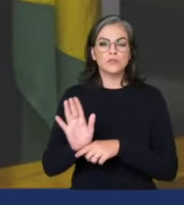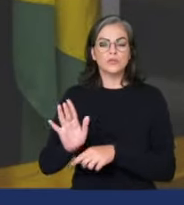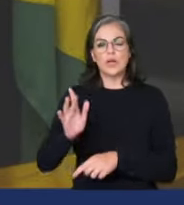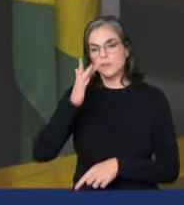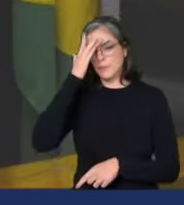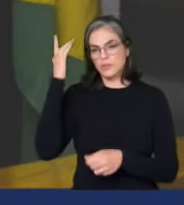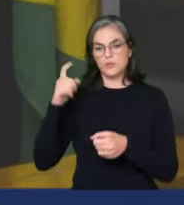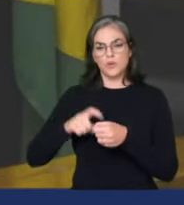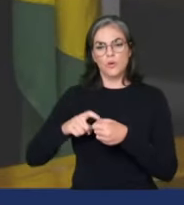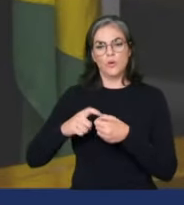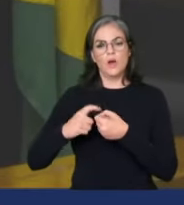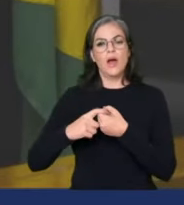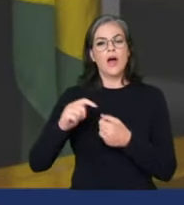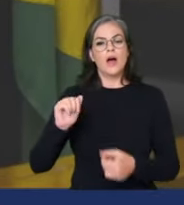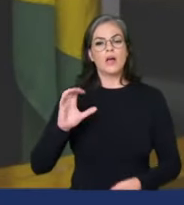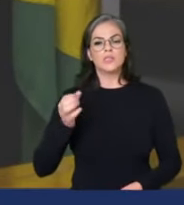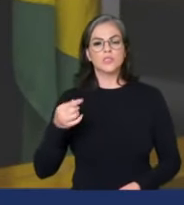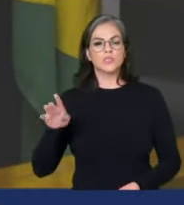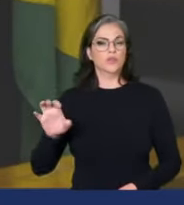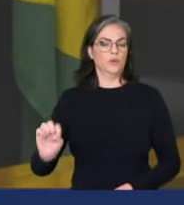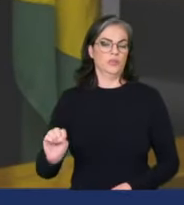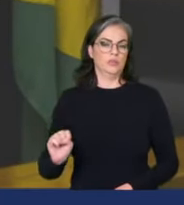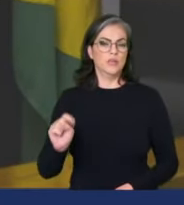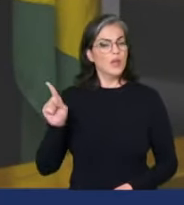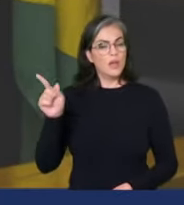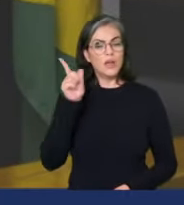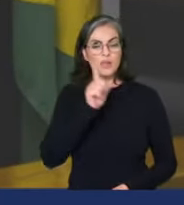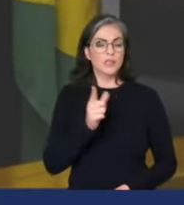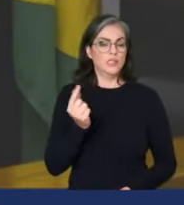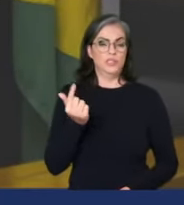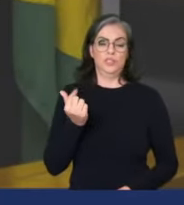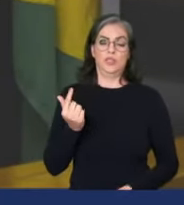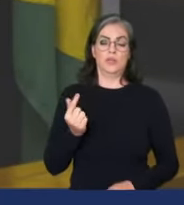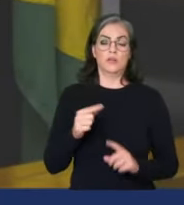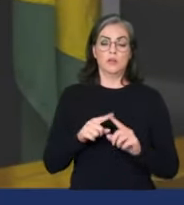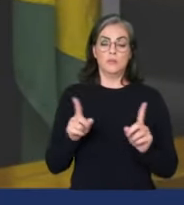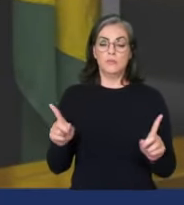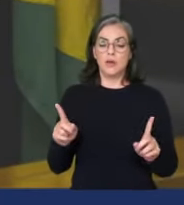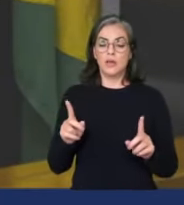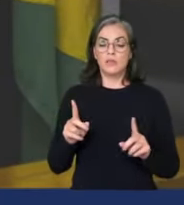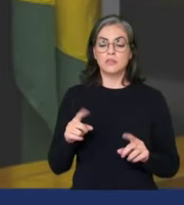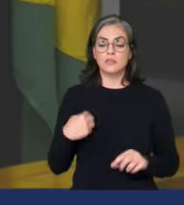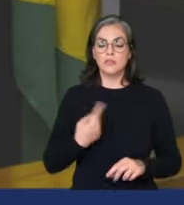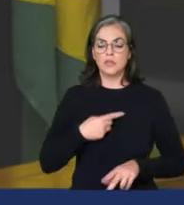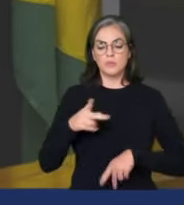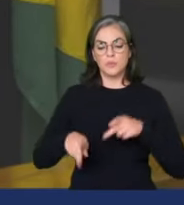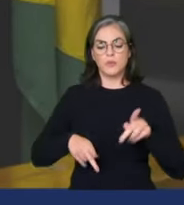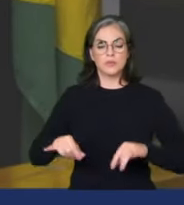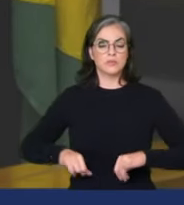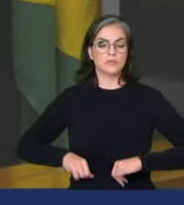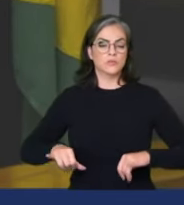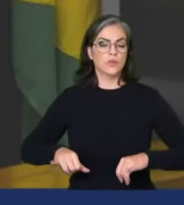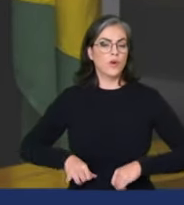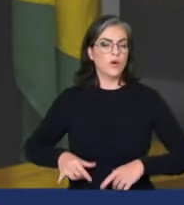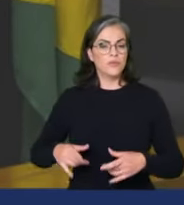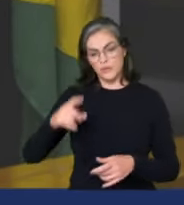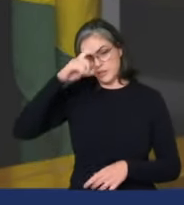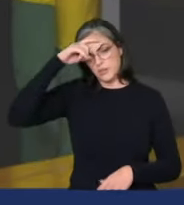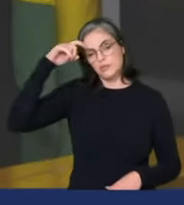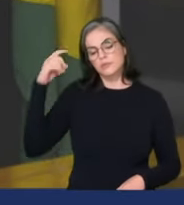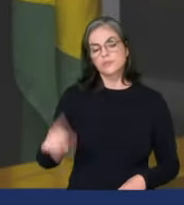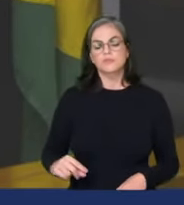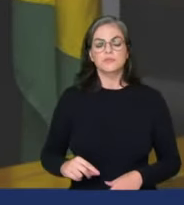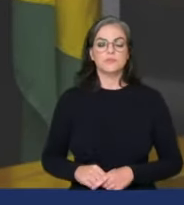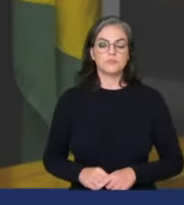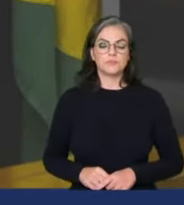e internacionais, que têm ganho muito às custas da nossa população e às custas das privatizações que